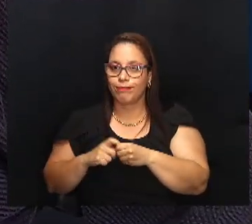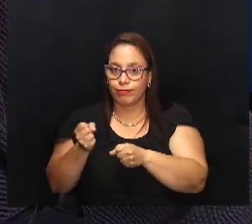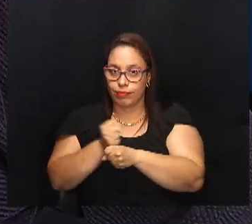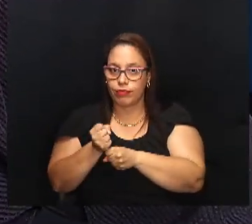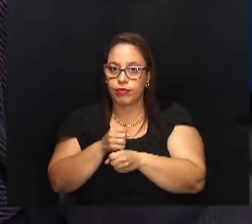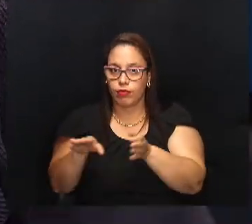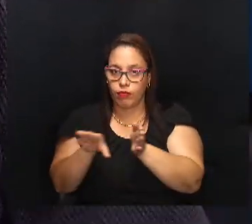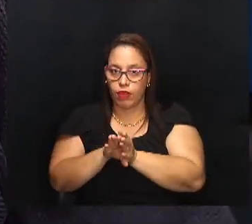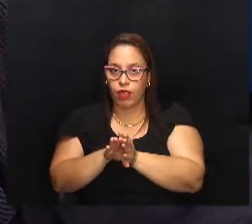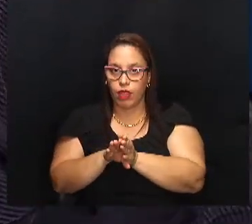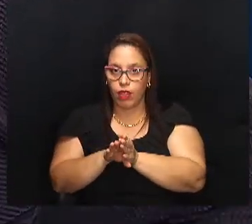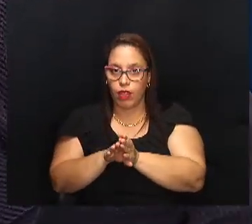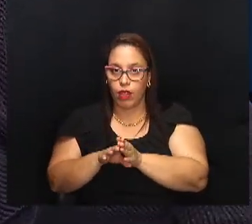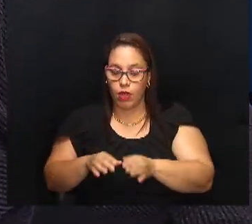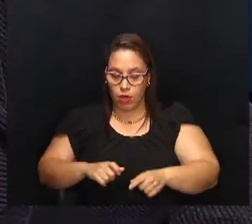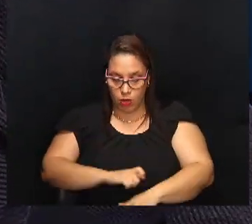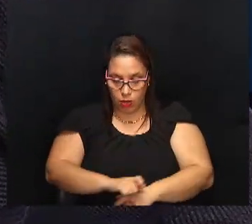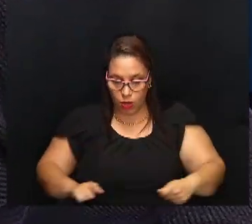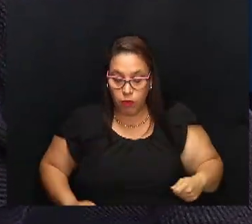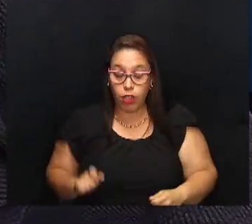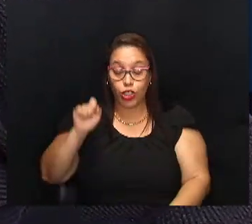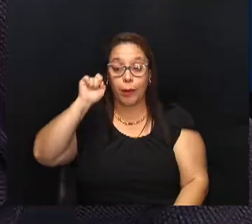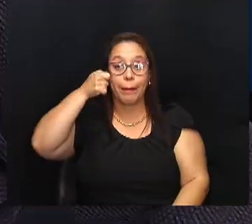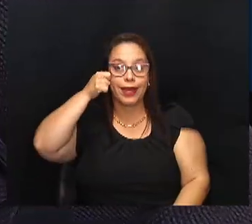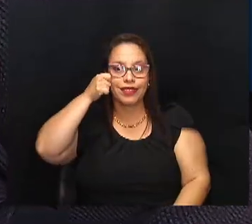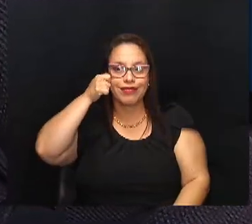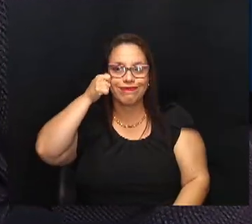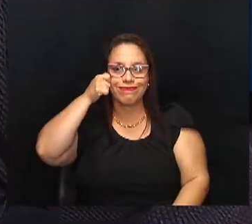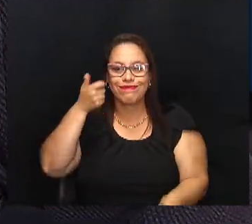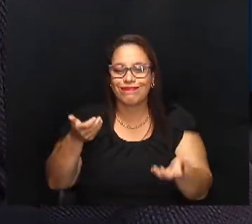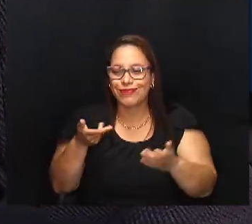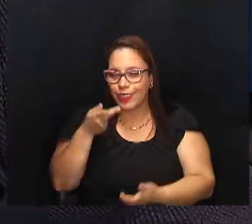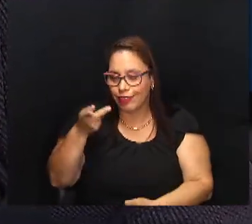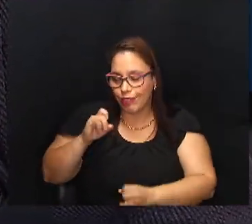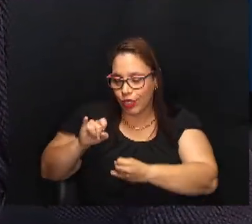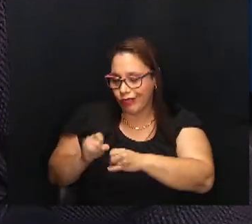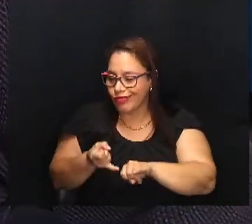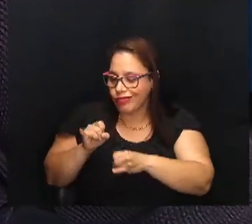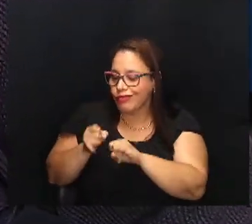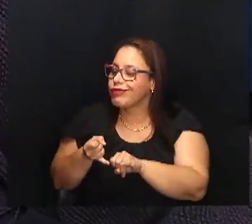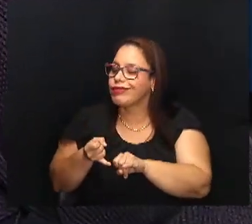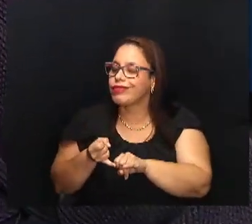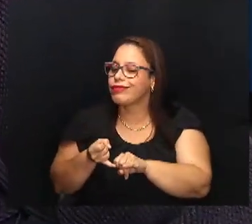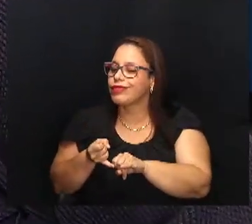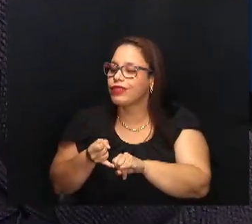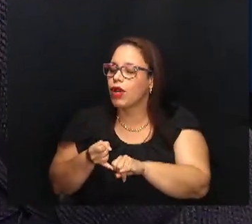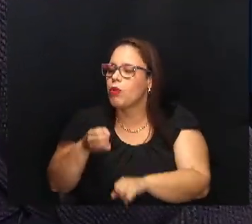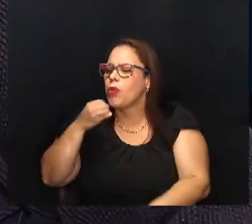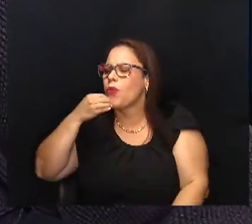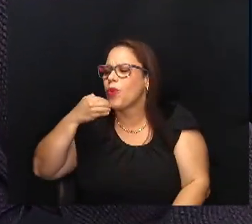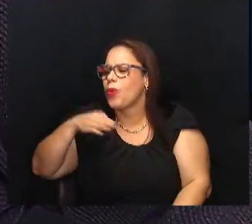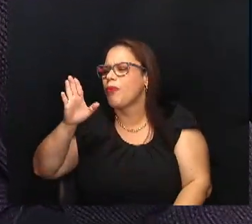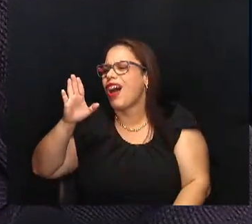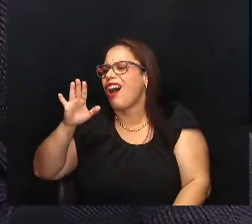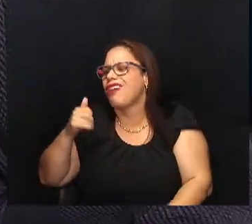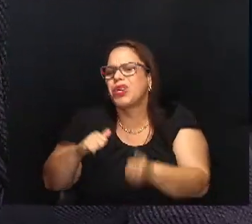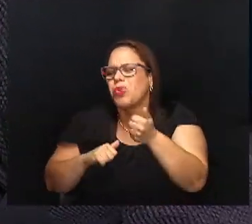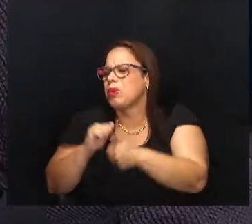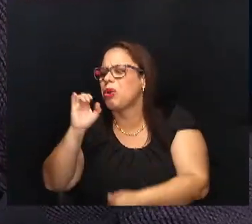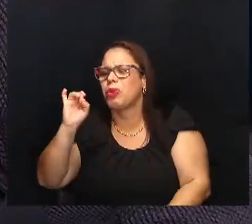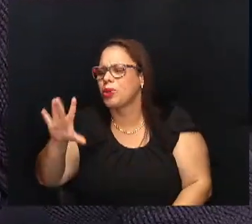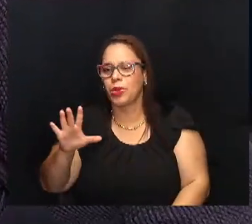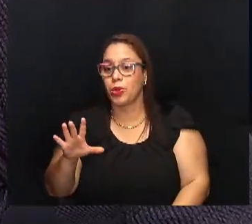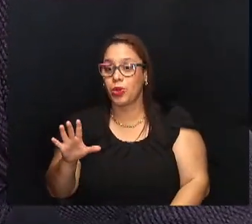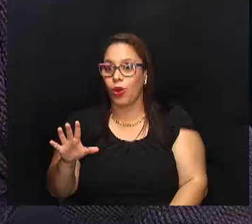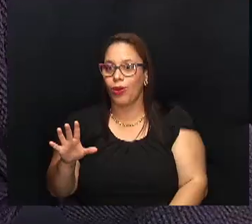chego na minha graduação de faixa preta. E o que eu tenho para dizer em relação ao jiu-jitsu é que ele é muito mais do que um esporte. Ele é muito mais